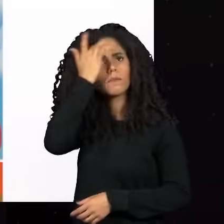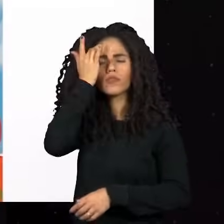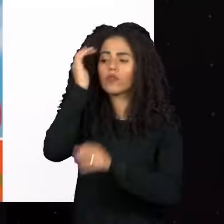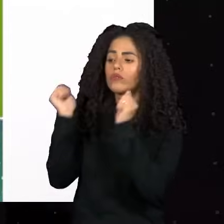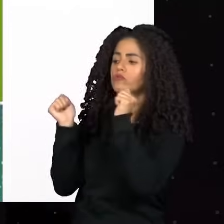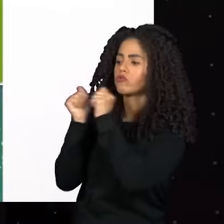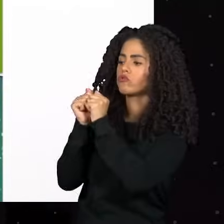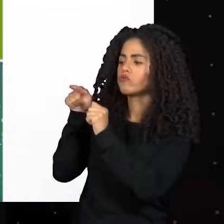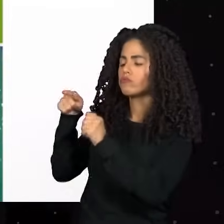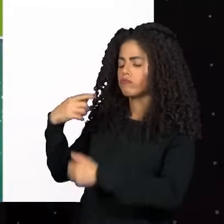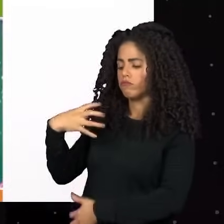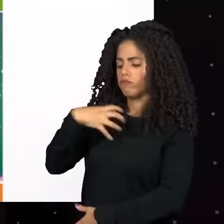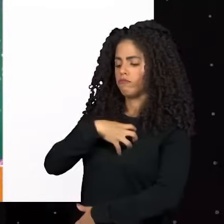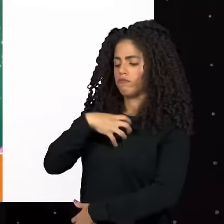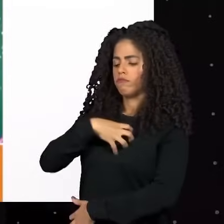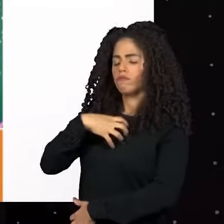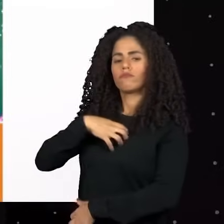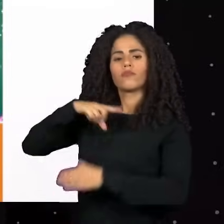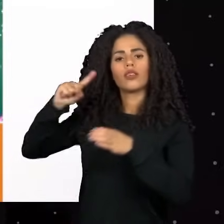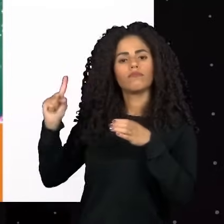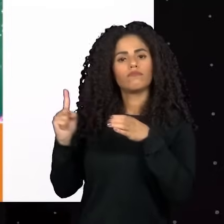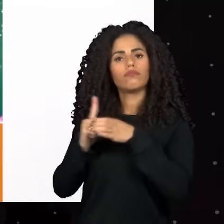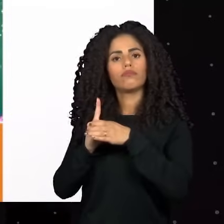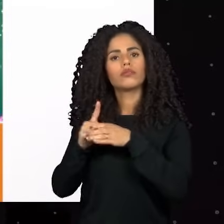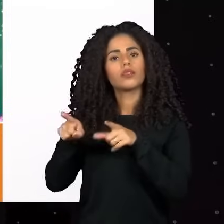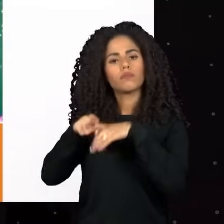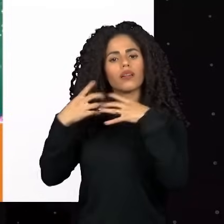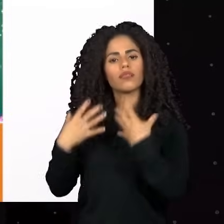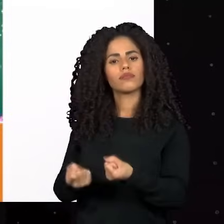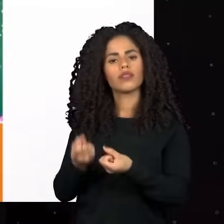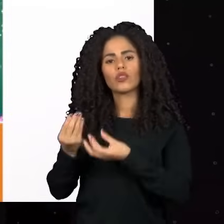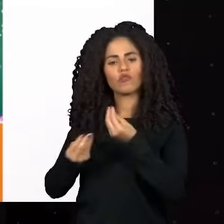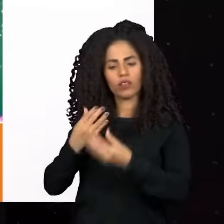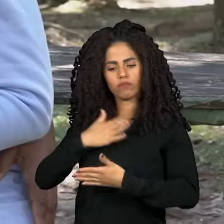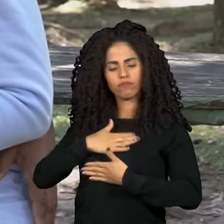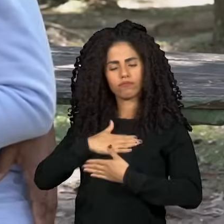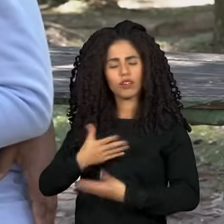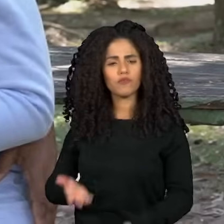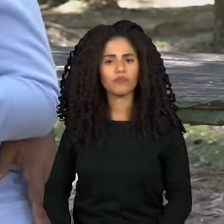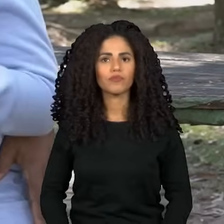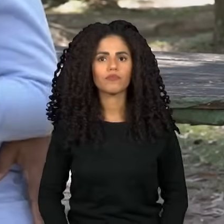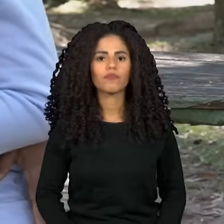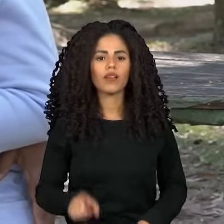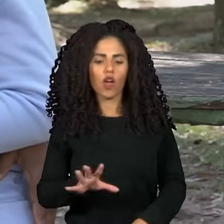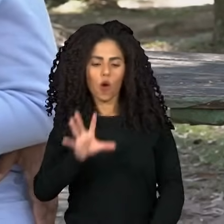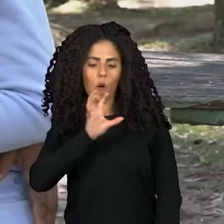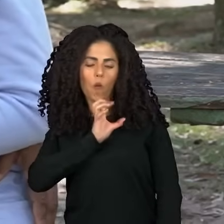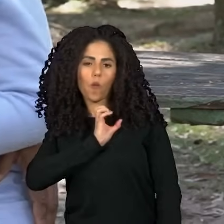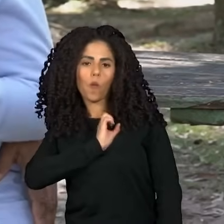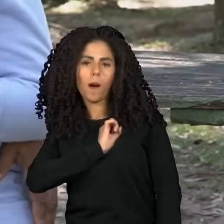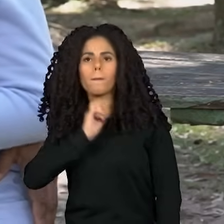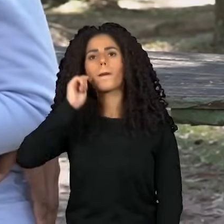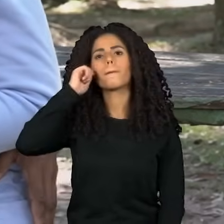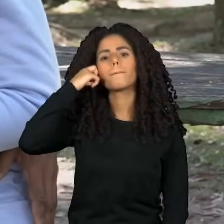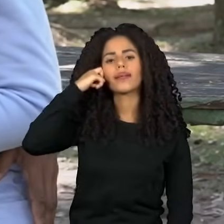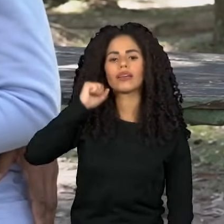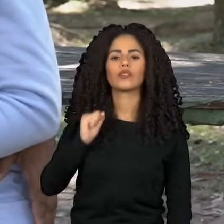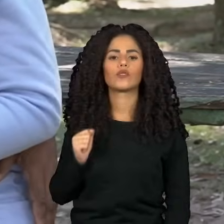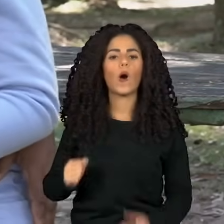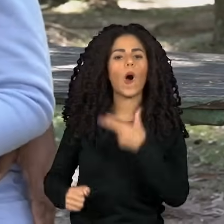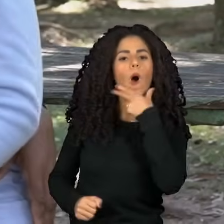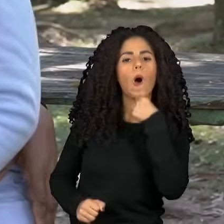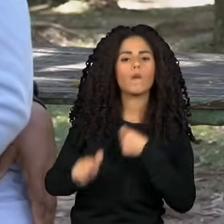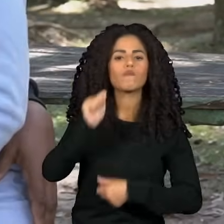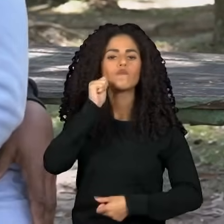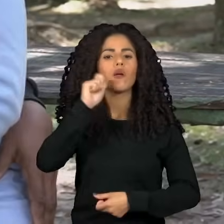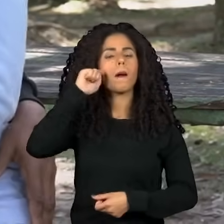ela sentir esse senso de pertencimento e até autoaceitação. É essa questão do amor preto, né? Acho que os homens pretos, as mulheres